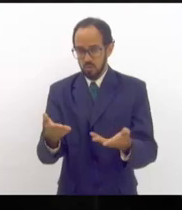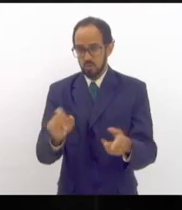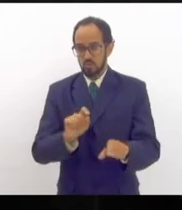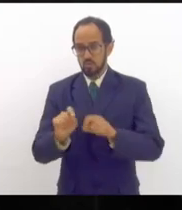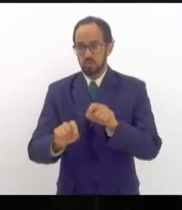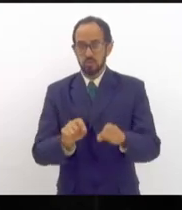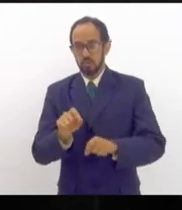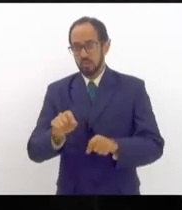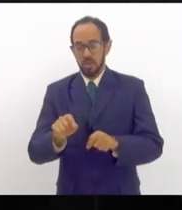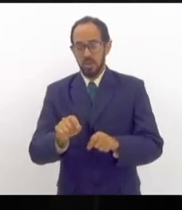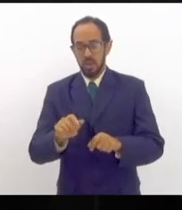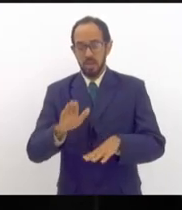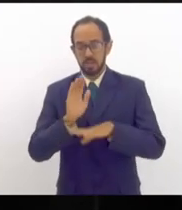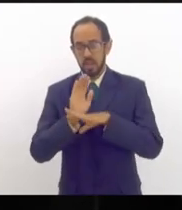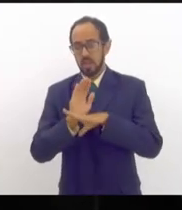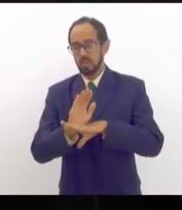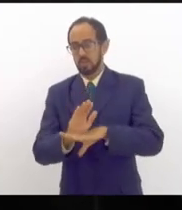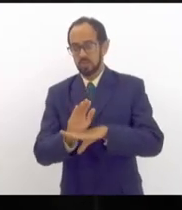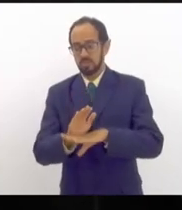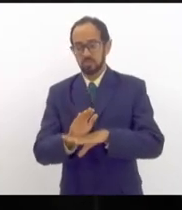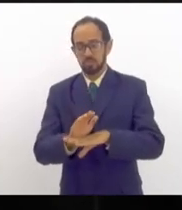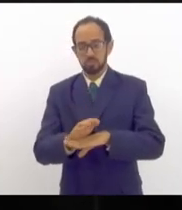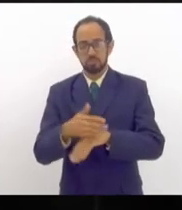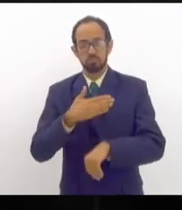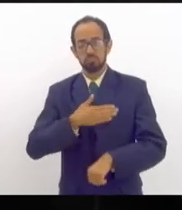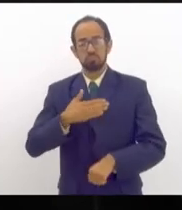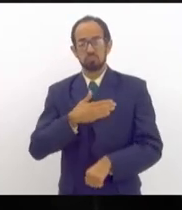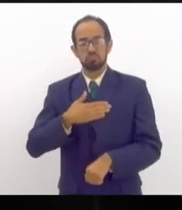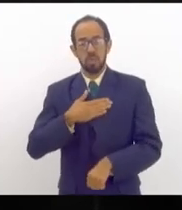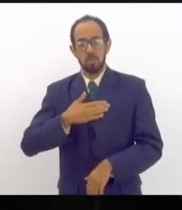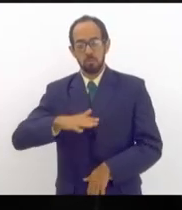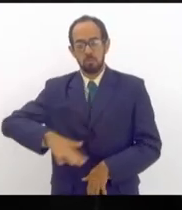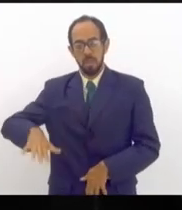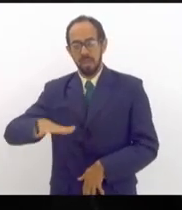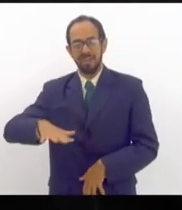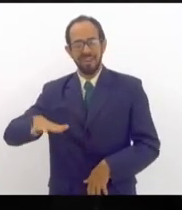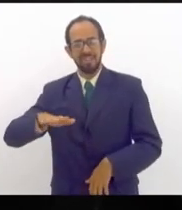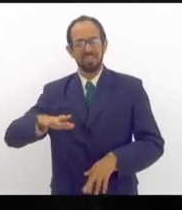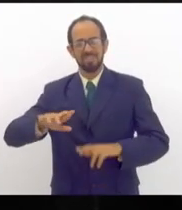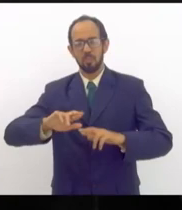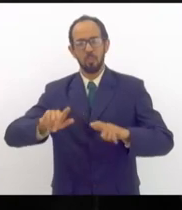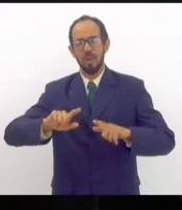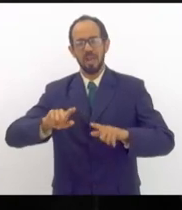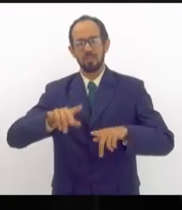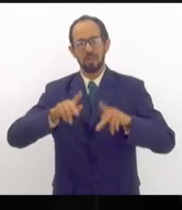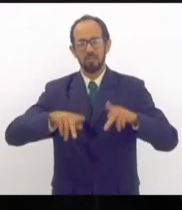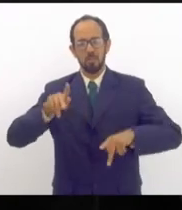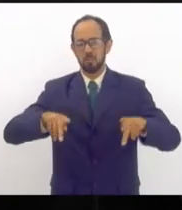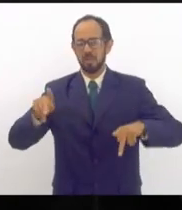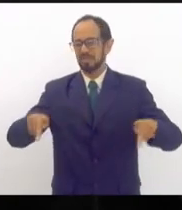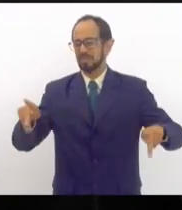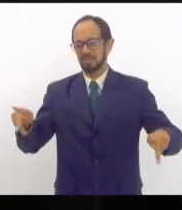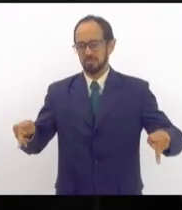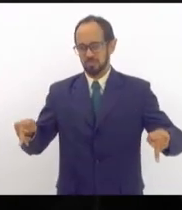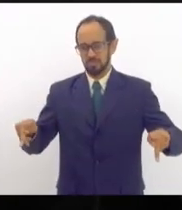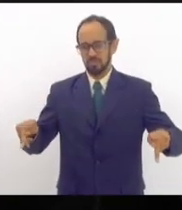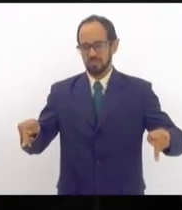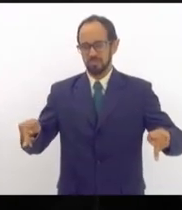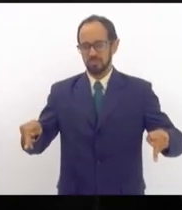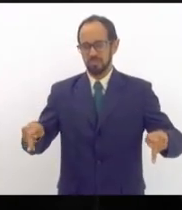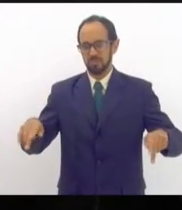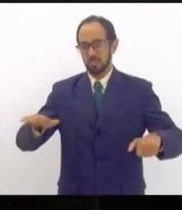para agradar o mercado e não para agradar a população e o mercado